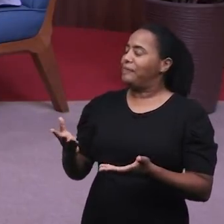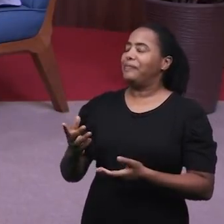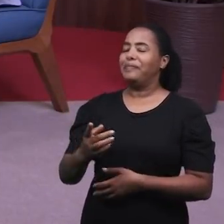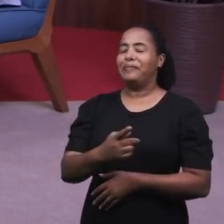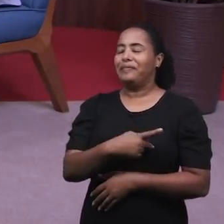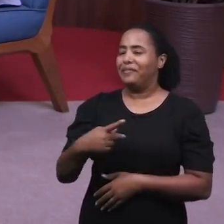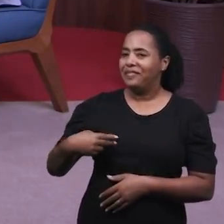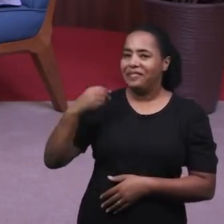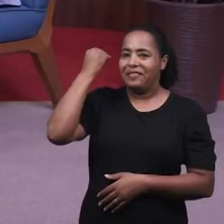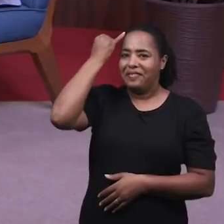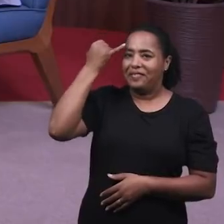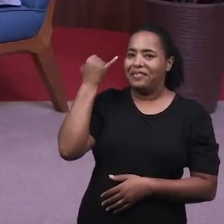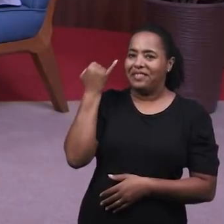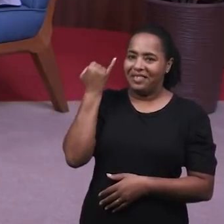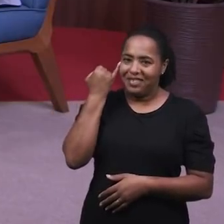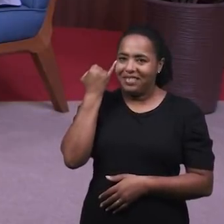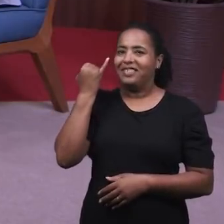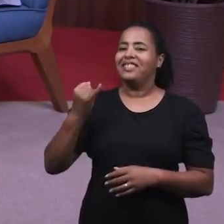assistem, que nos ouvem,